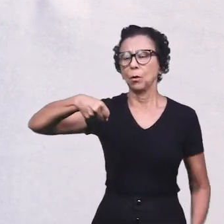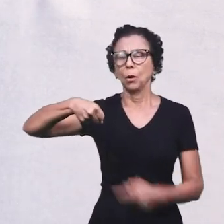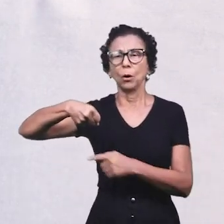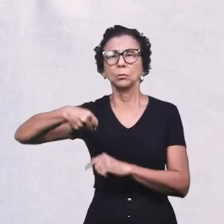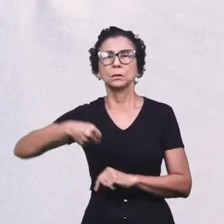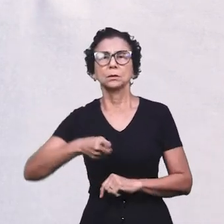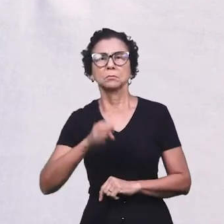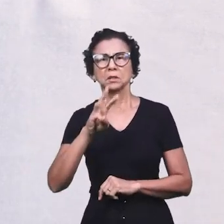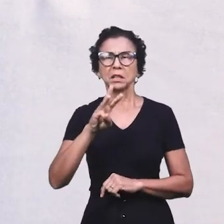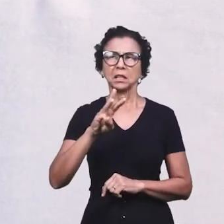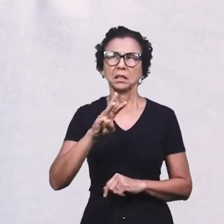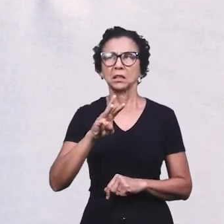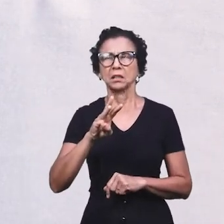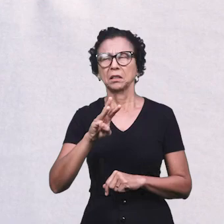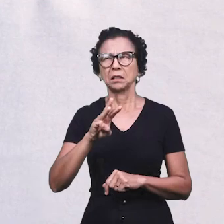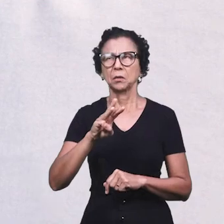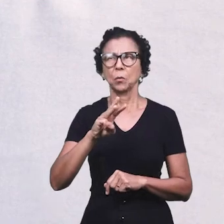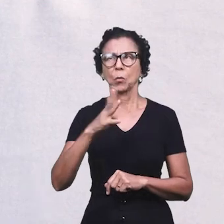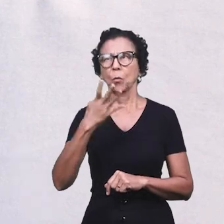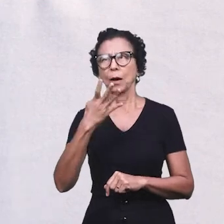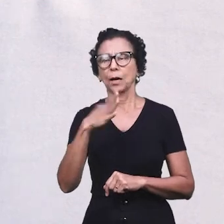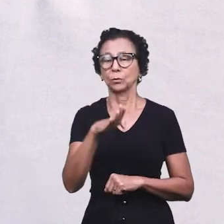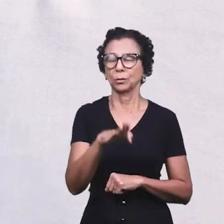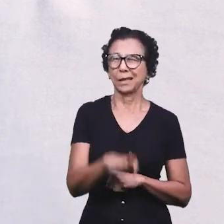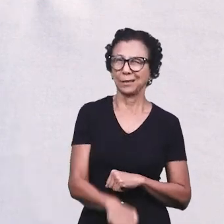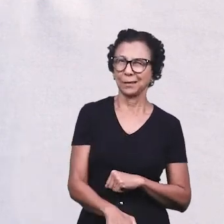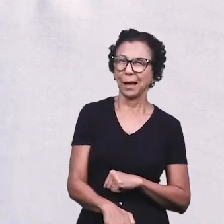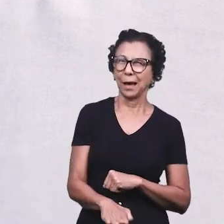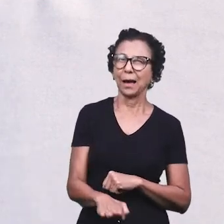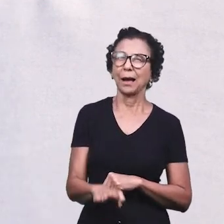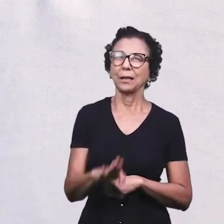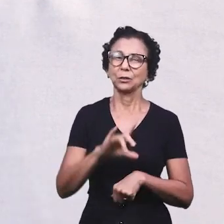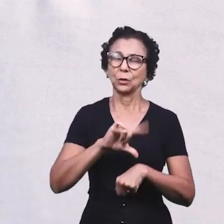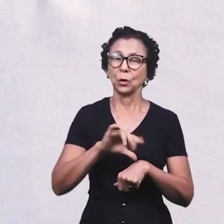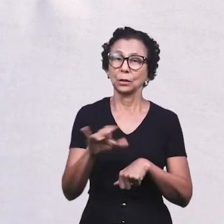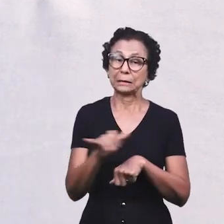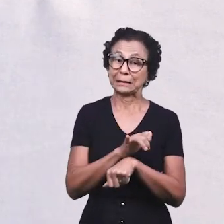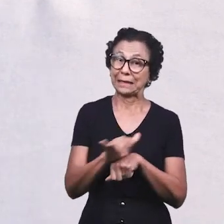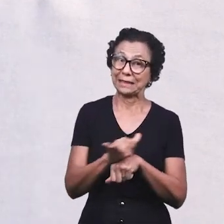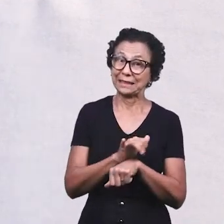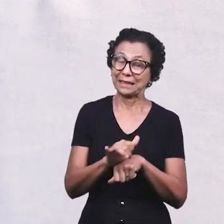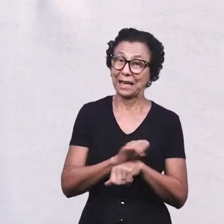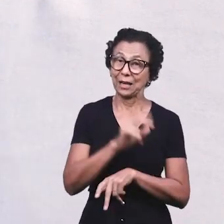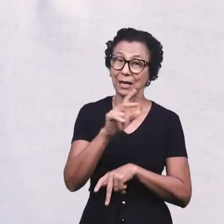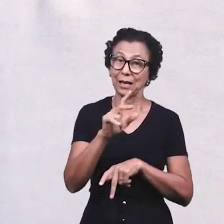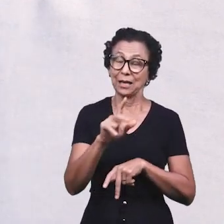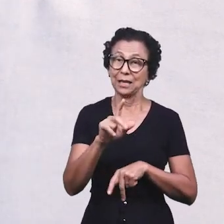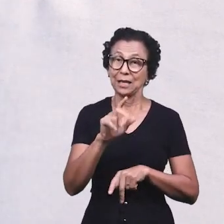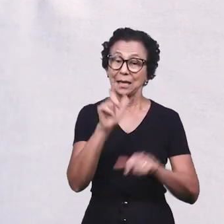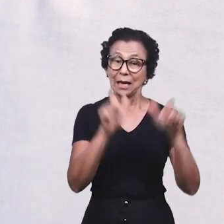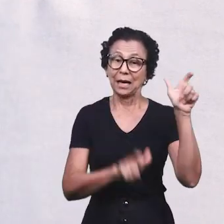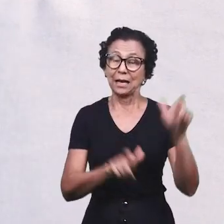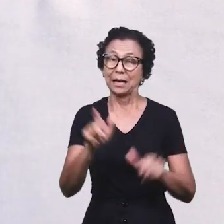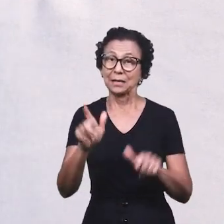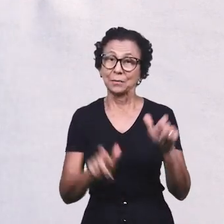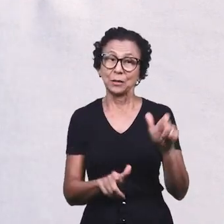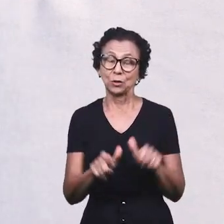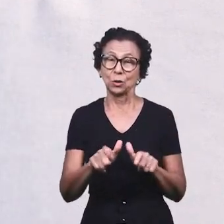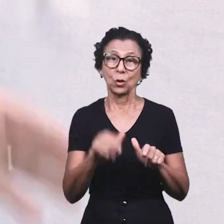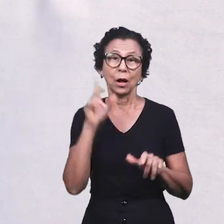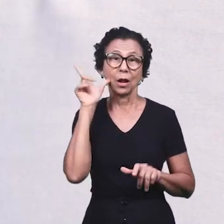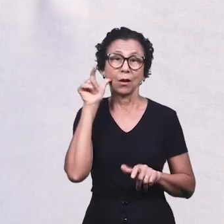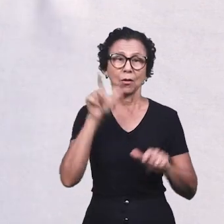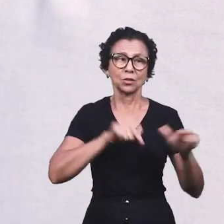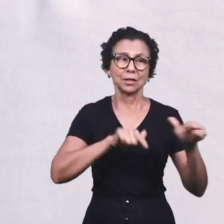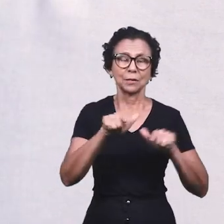vendia. 3, 4 horas da tarde, já tinha ali toda uma estratégia que era na hora da fome, na hora que o povo não podia sair da